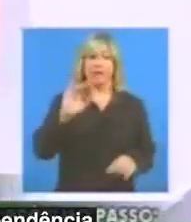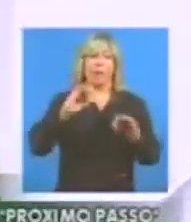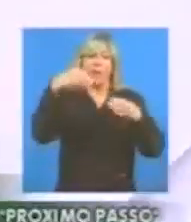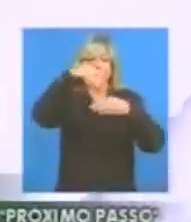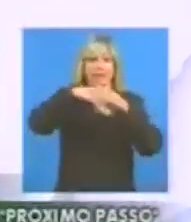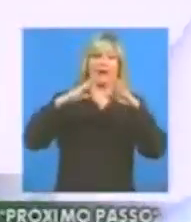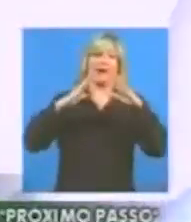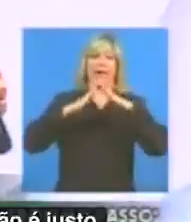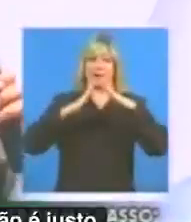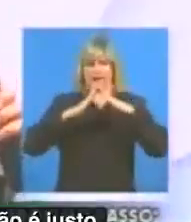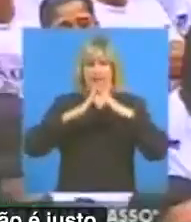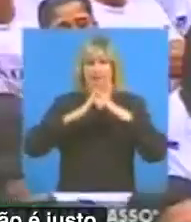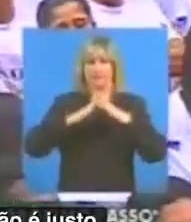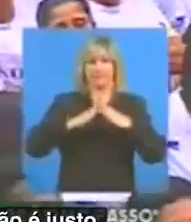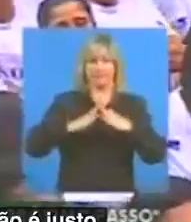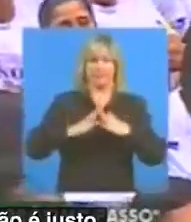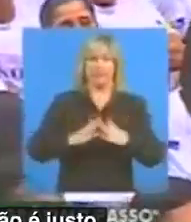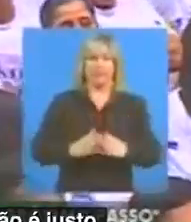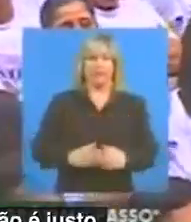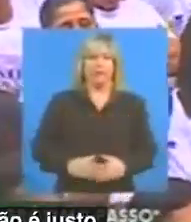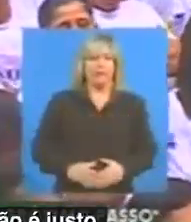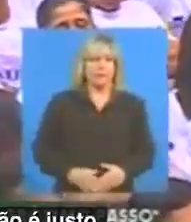casa. Não é